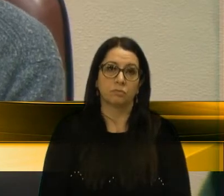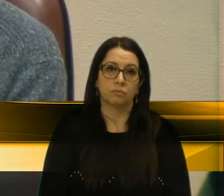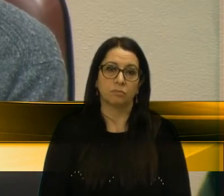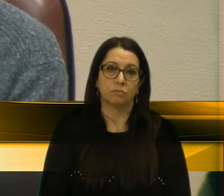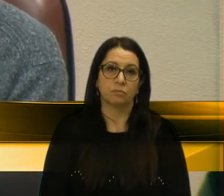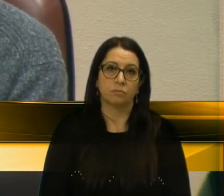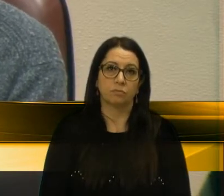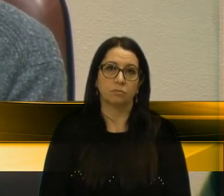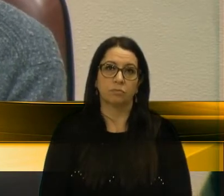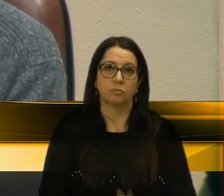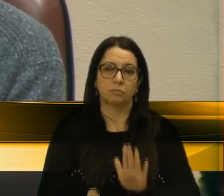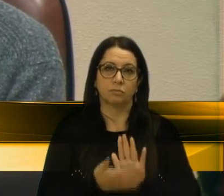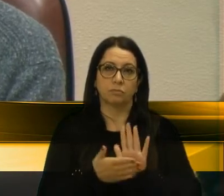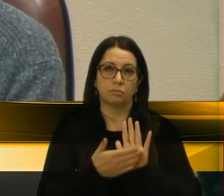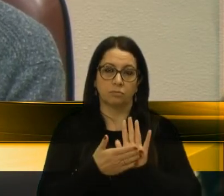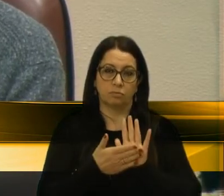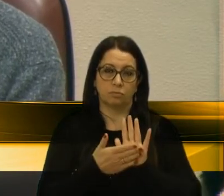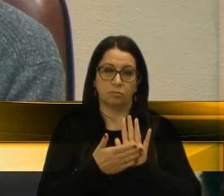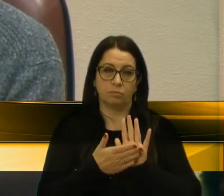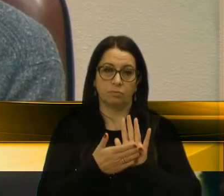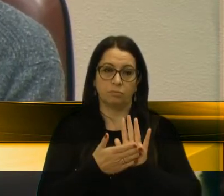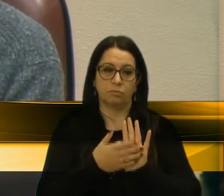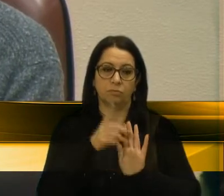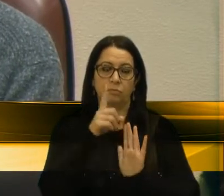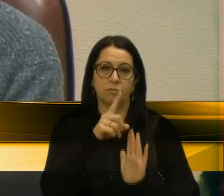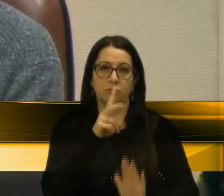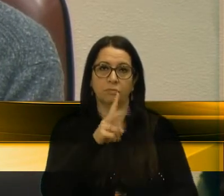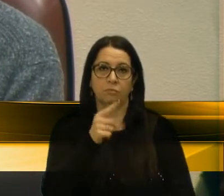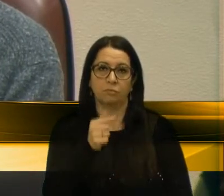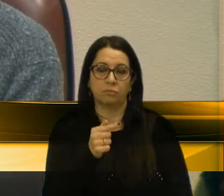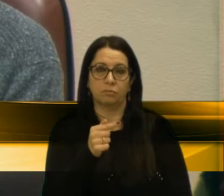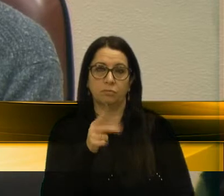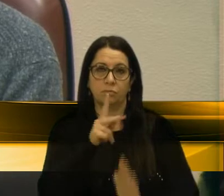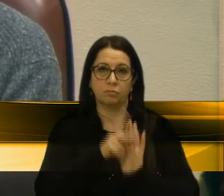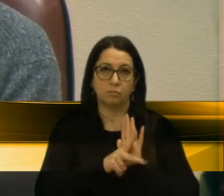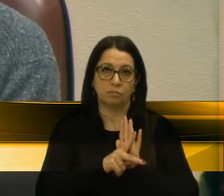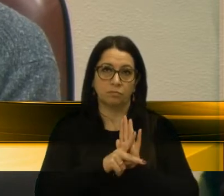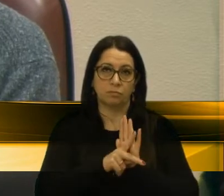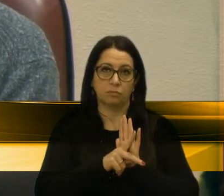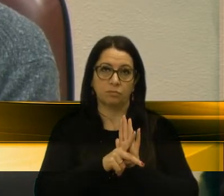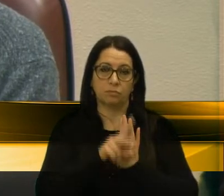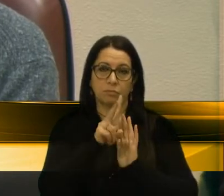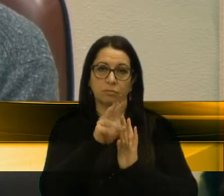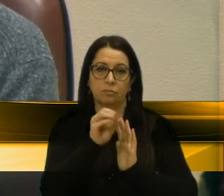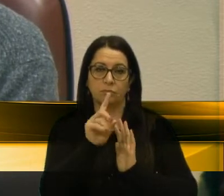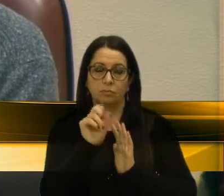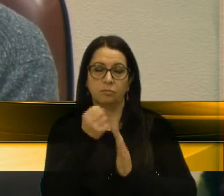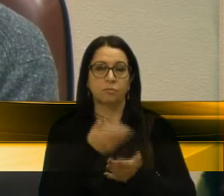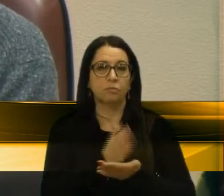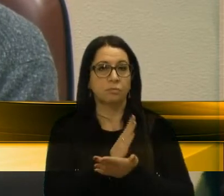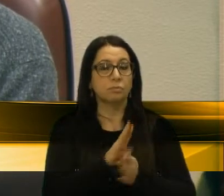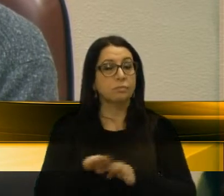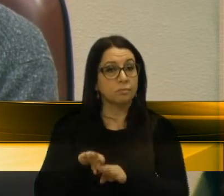a proposição 127, o projeto 127 para 2018, foi aprovado